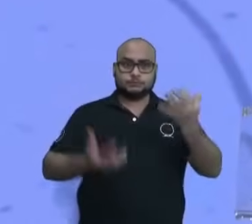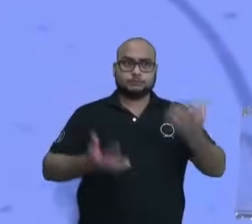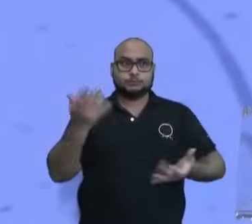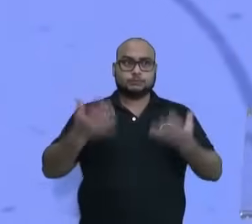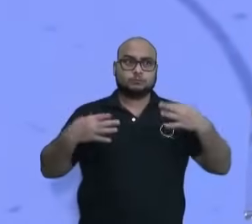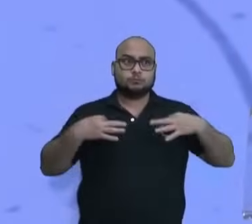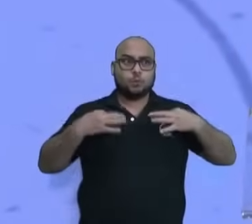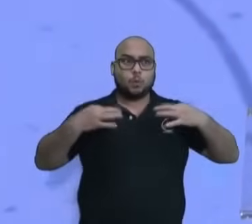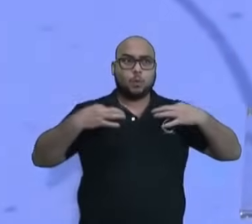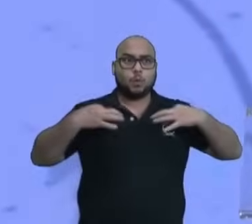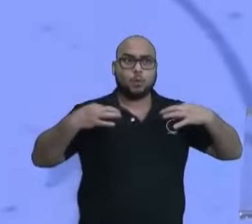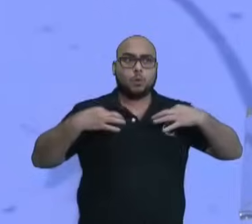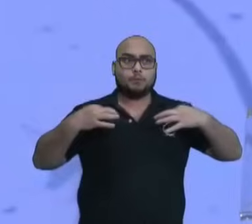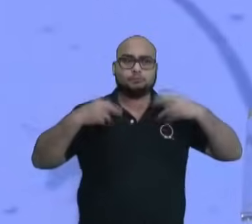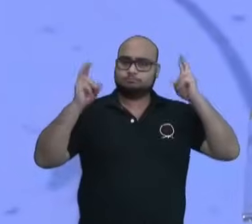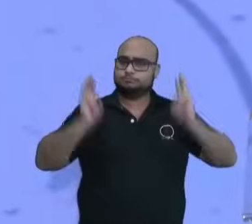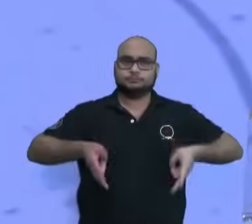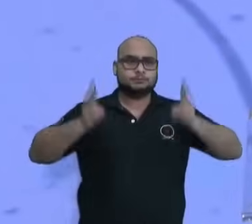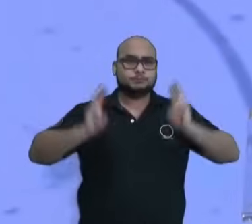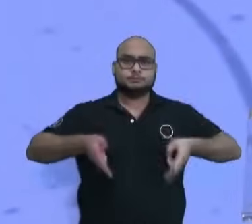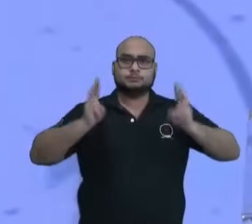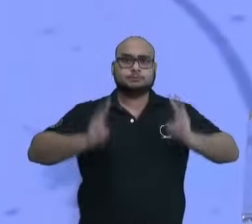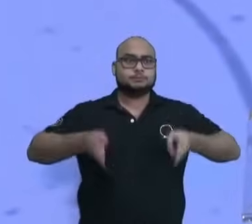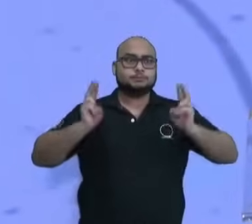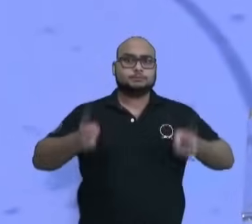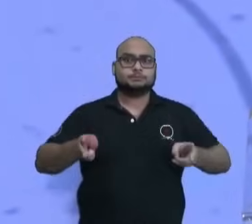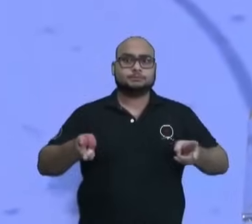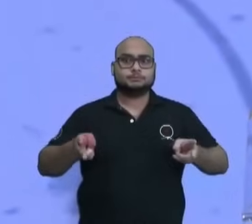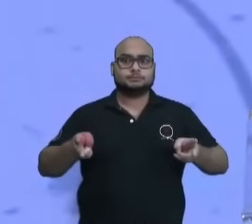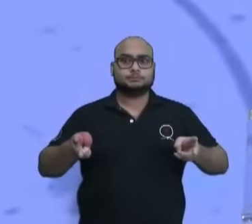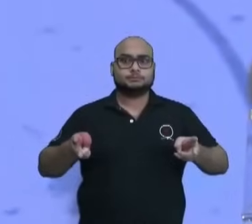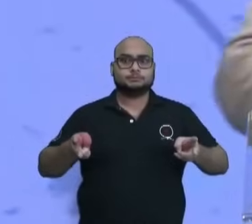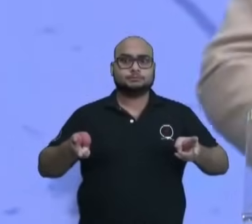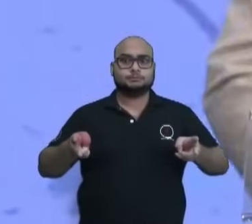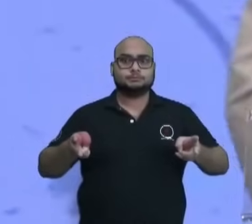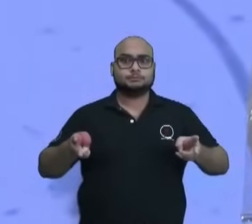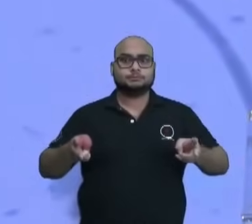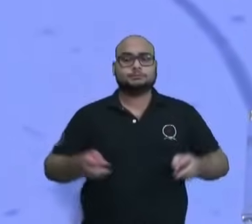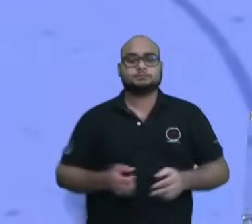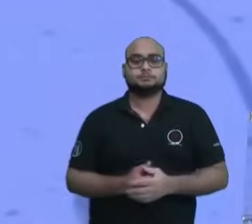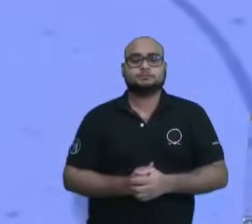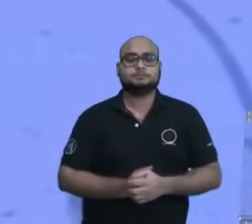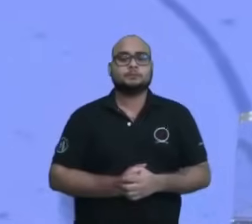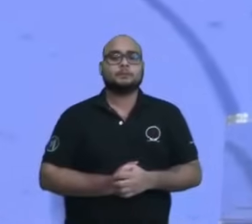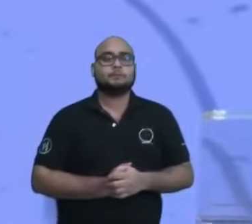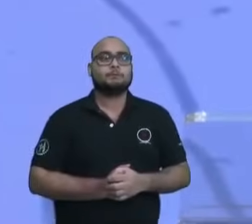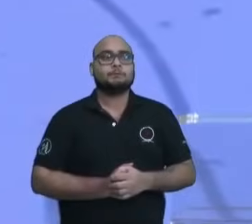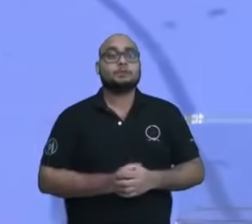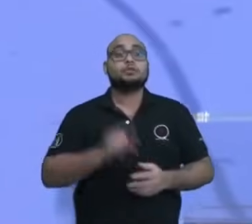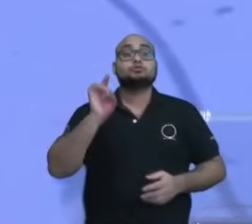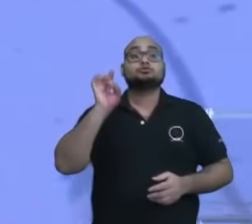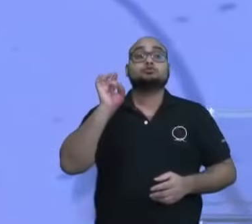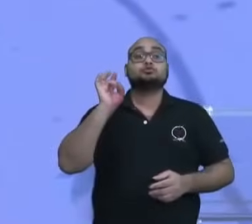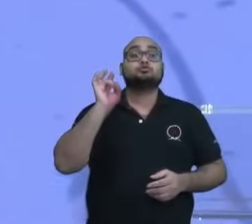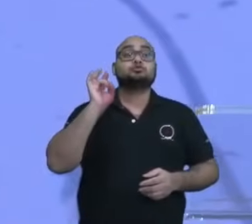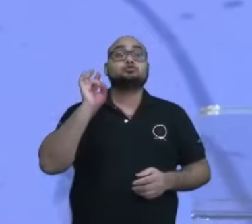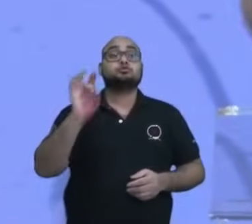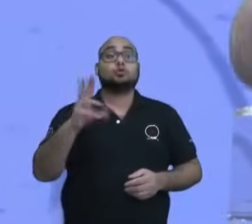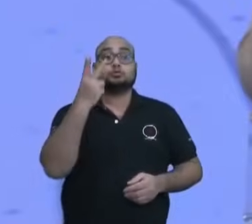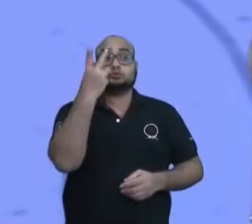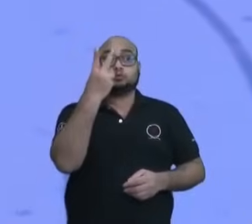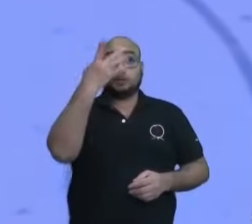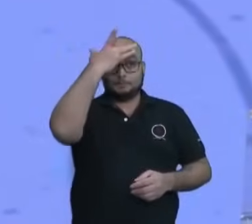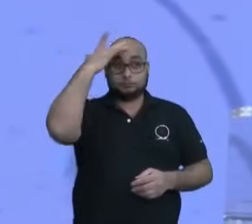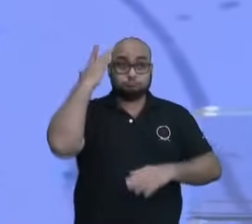aconteceu só dois entrar em Canaã o resto foi tudo prostrado mais de